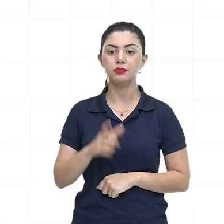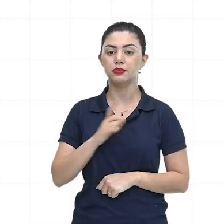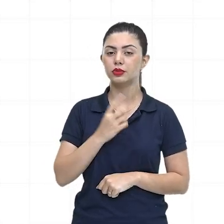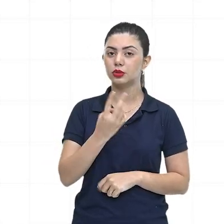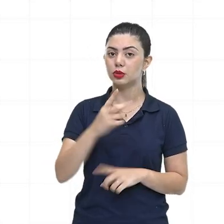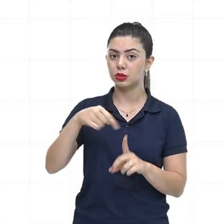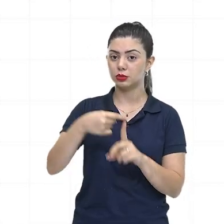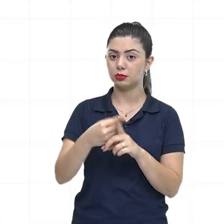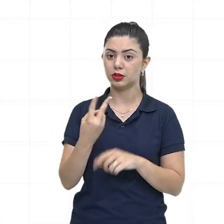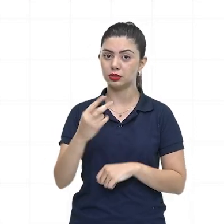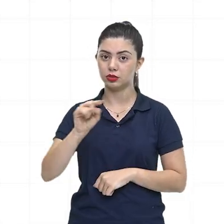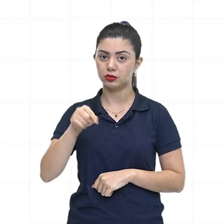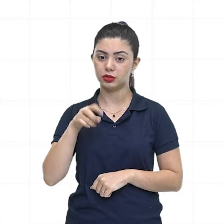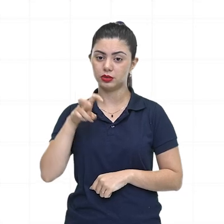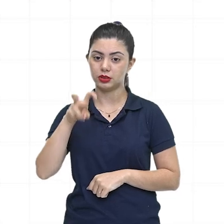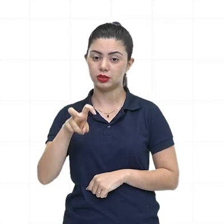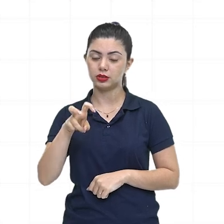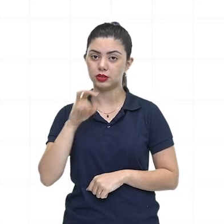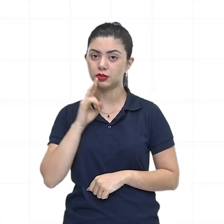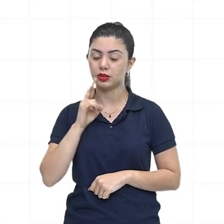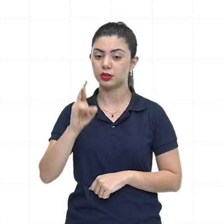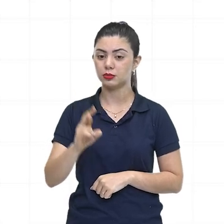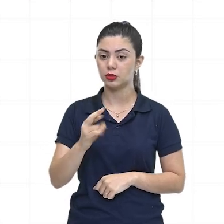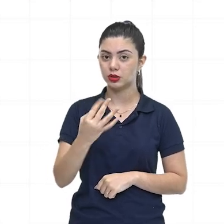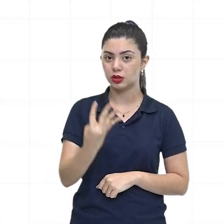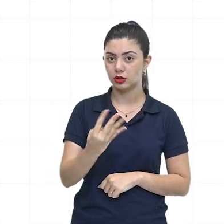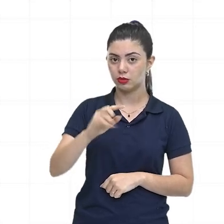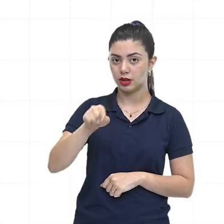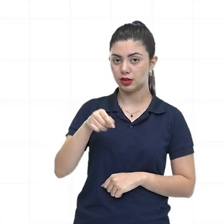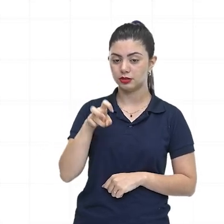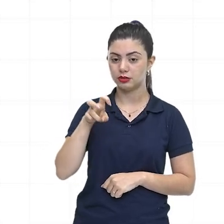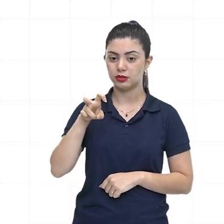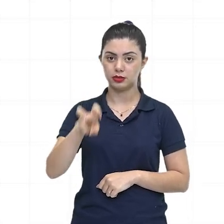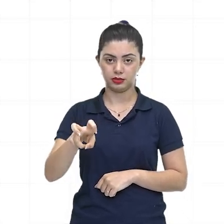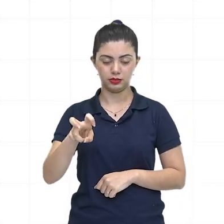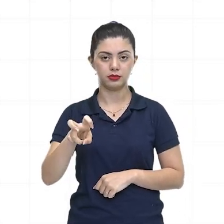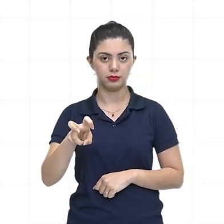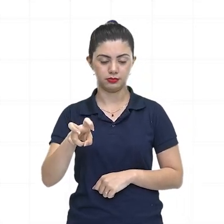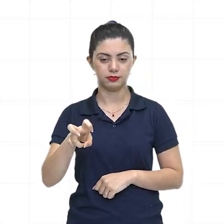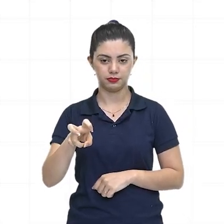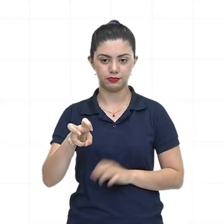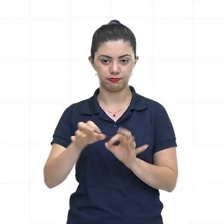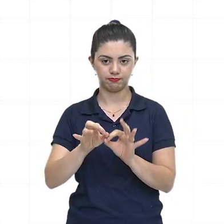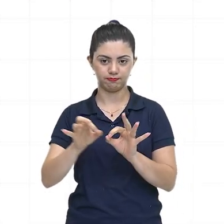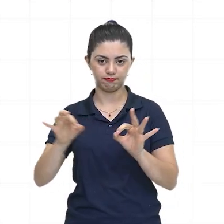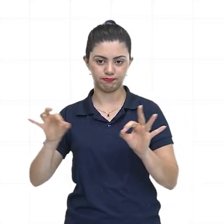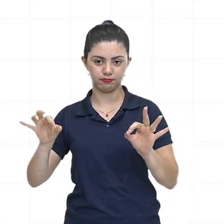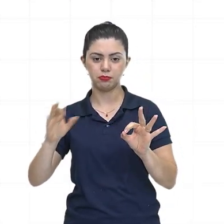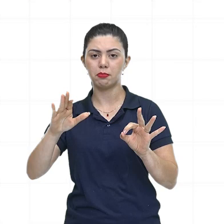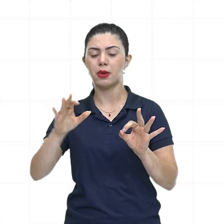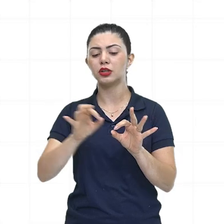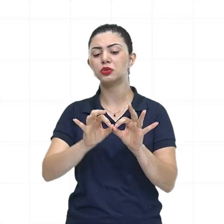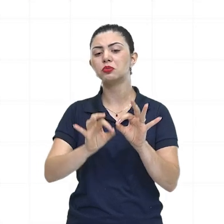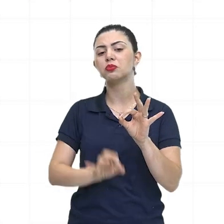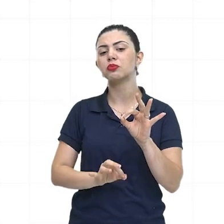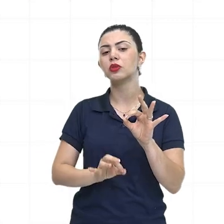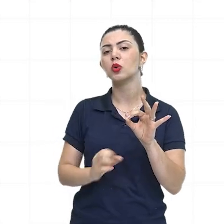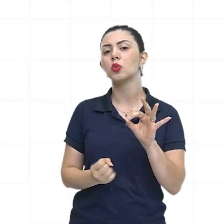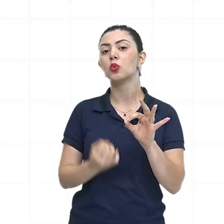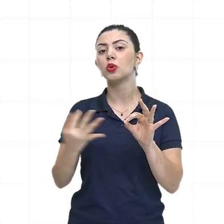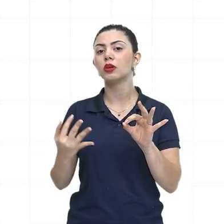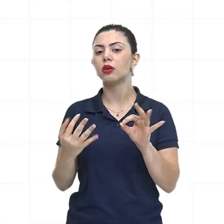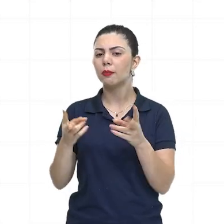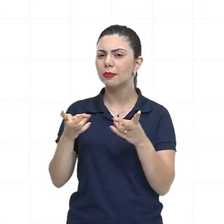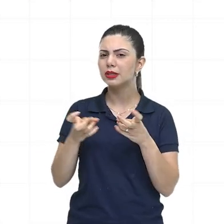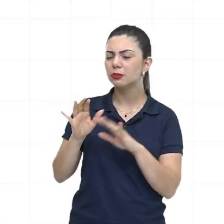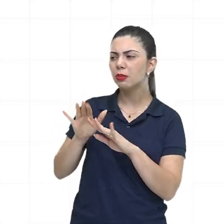2 mais 2,5, né? Vou colocar logo o resultado aqui, né? 4,5 de largura, certo? E ela vai ter aqui de comprimento quanto? Aí eu olho